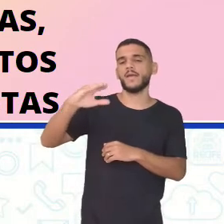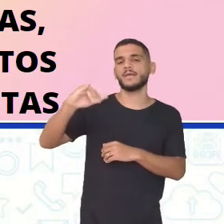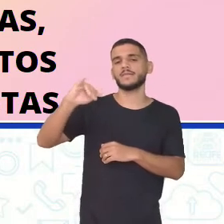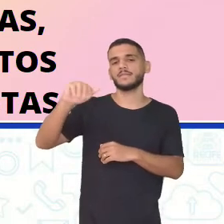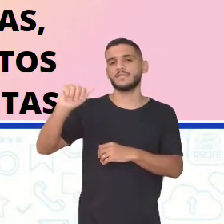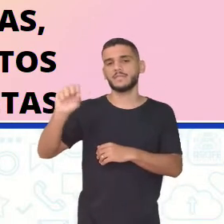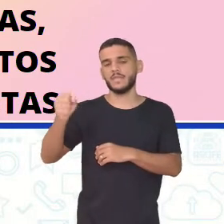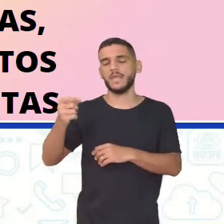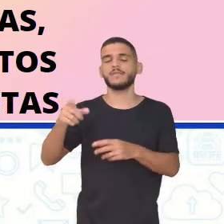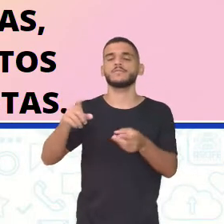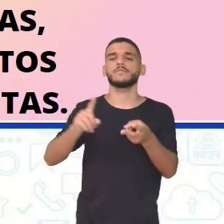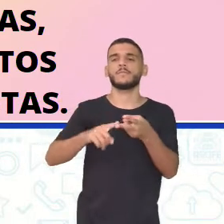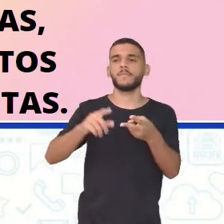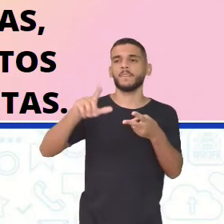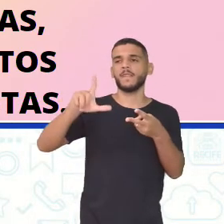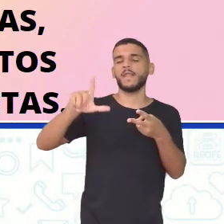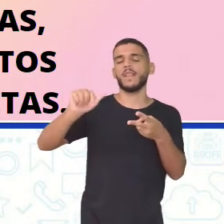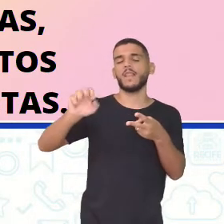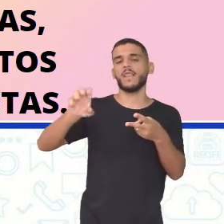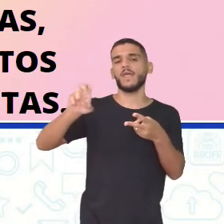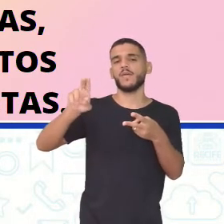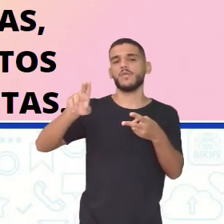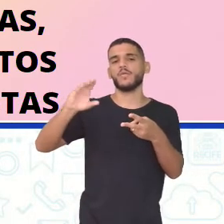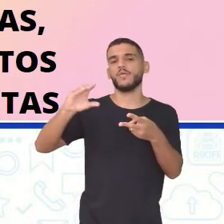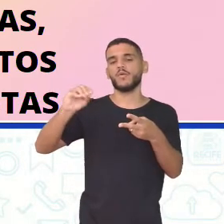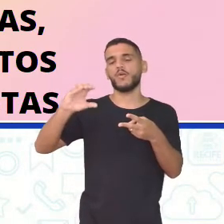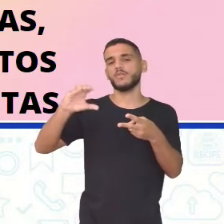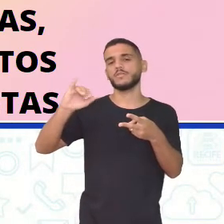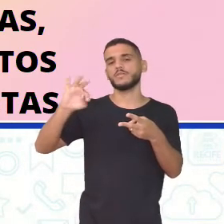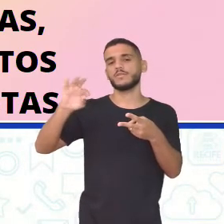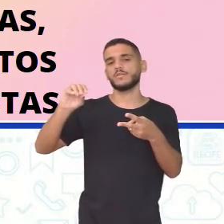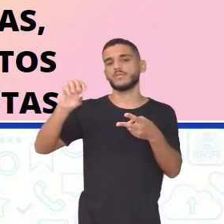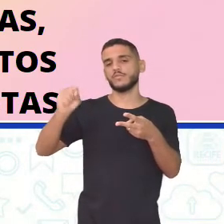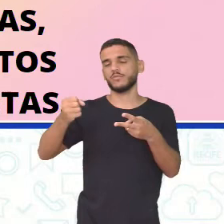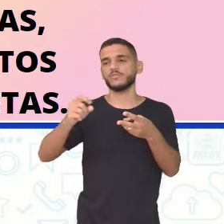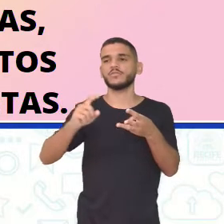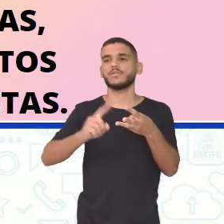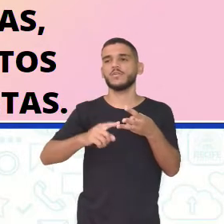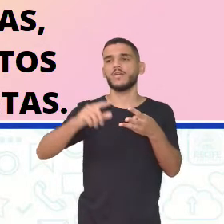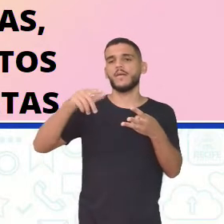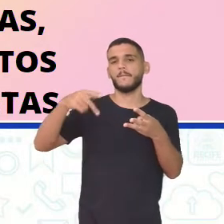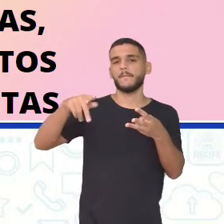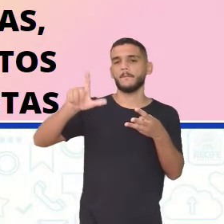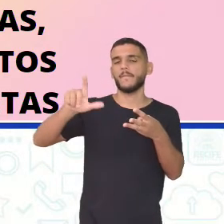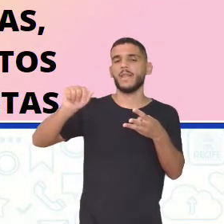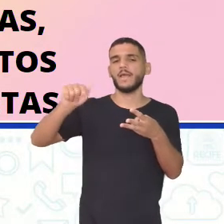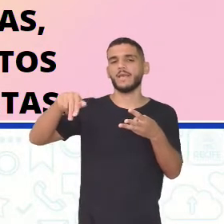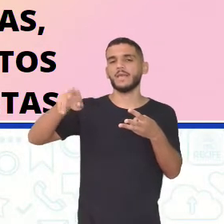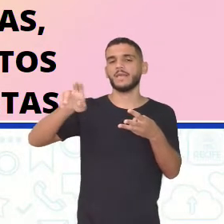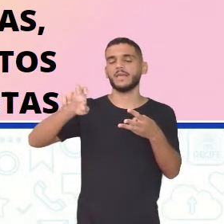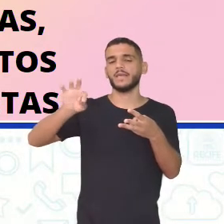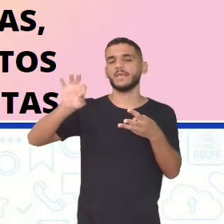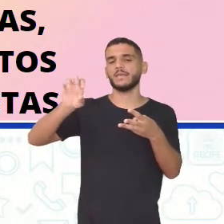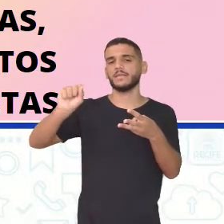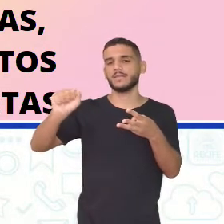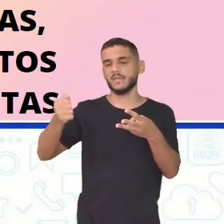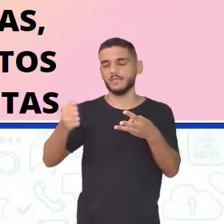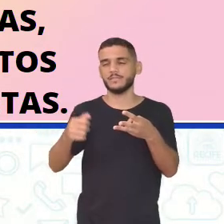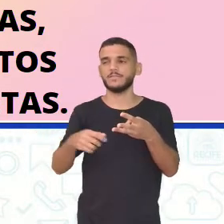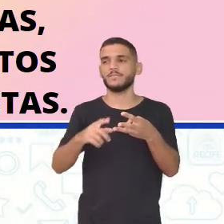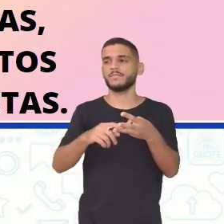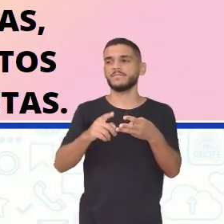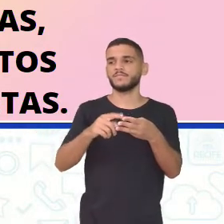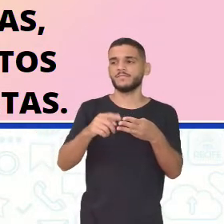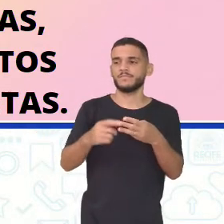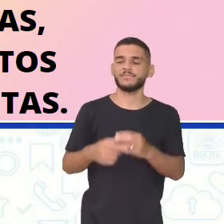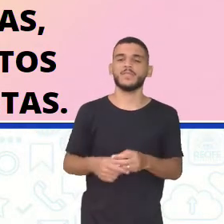as plaquetas. Vocês devem estar achando bem interessante esse vídeo que está passando. Mas eu tenho algo mais interessante, que eu fiz com